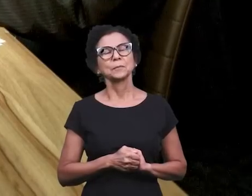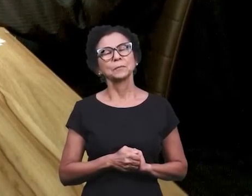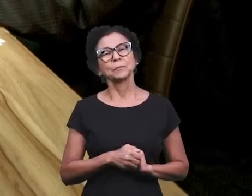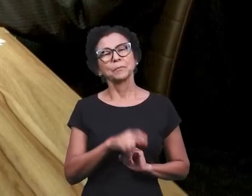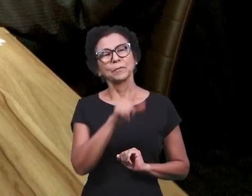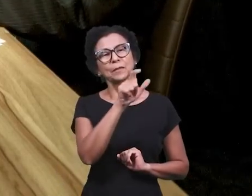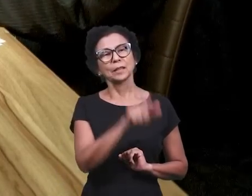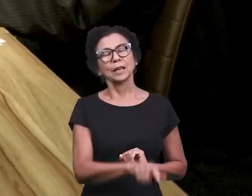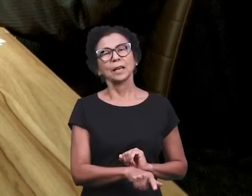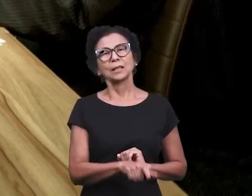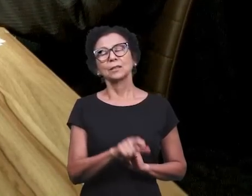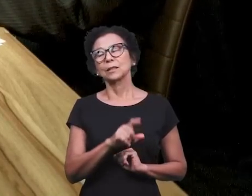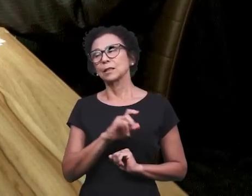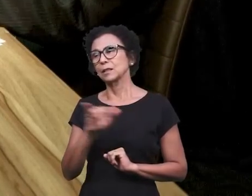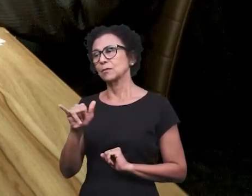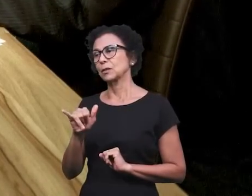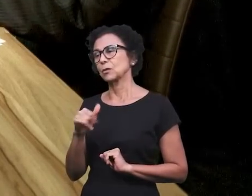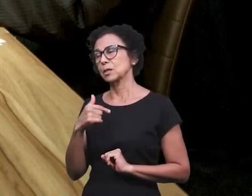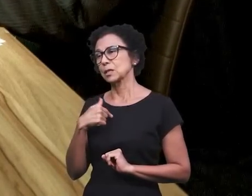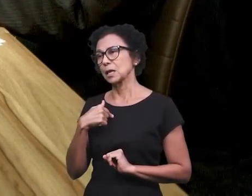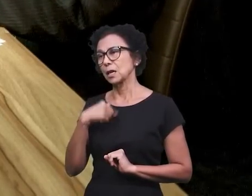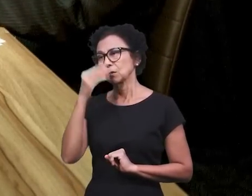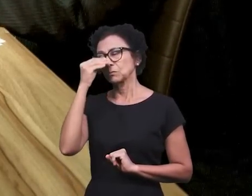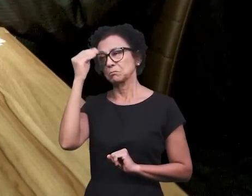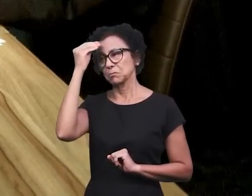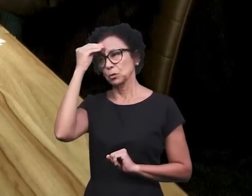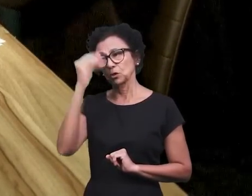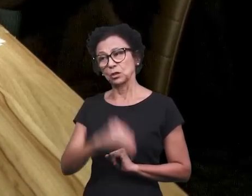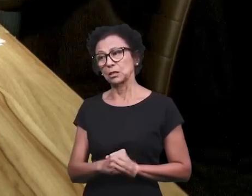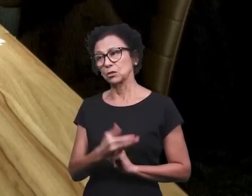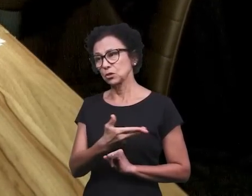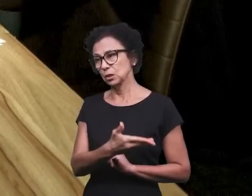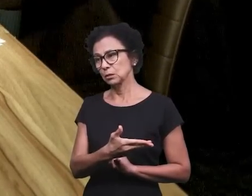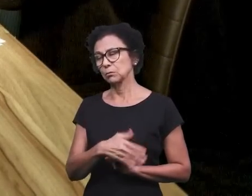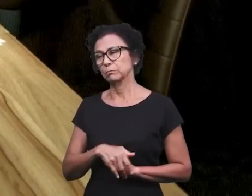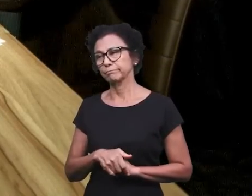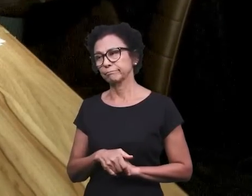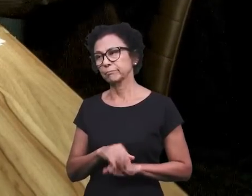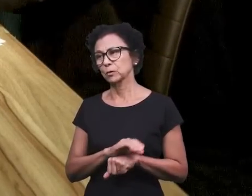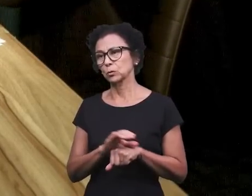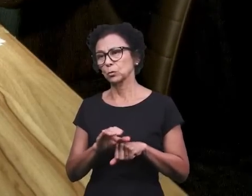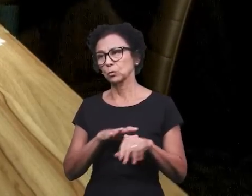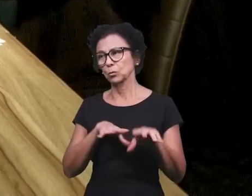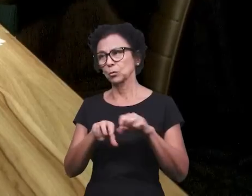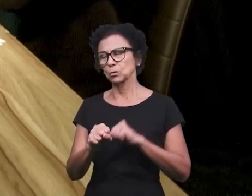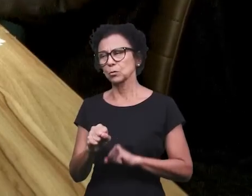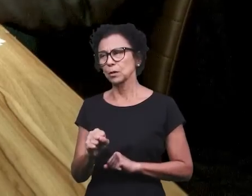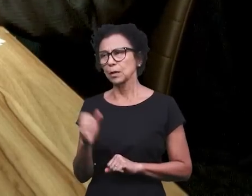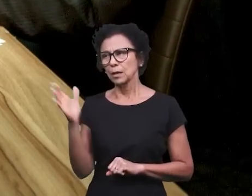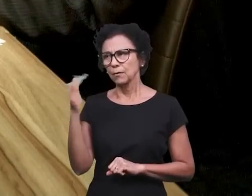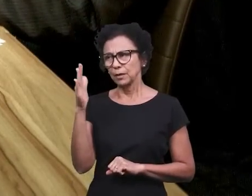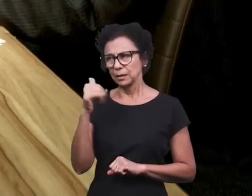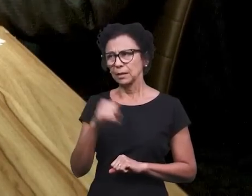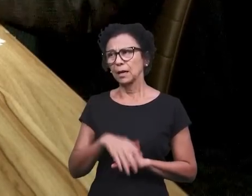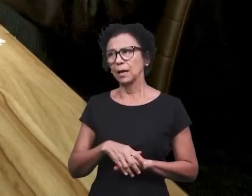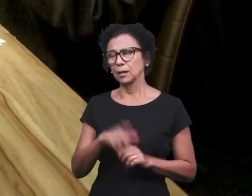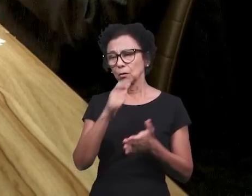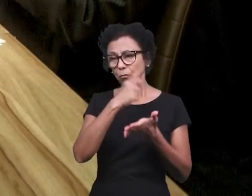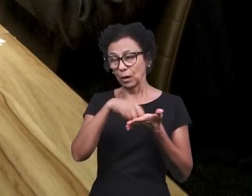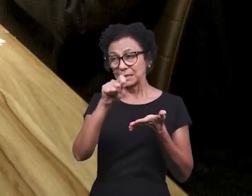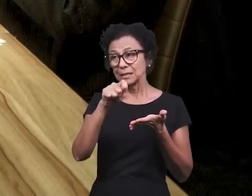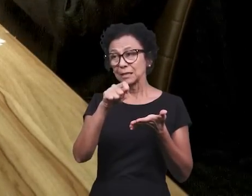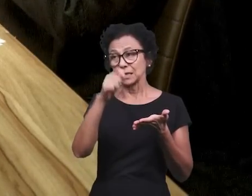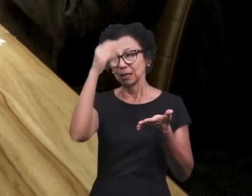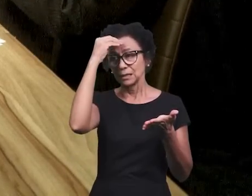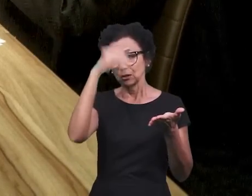desistindo do curso de formação. Estou desistindo, vou deixar. Pode vir aqui, ele estava no curso, vem aqui que eu vou assinar o meu termo de desistência.